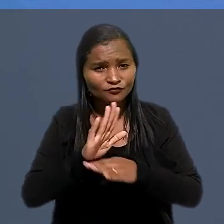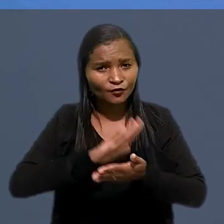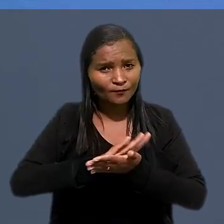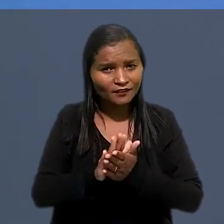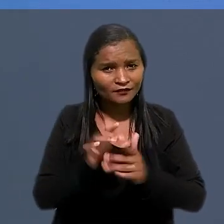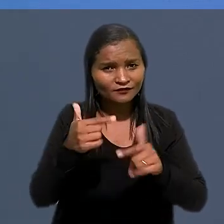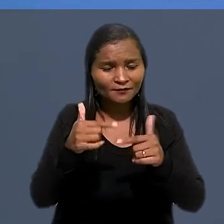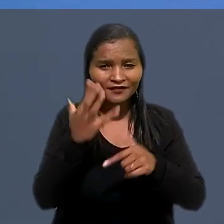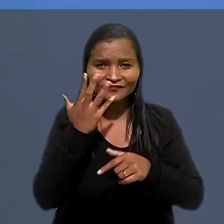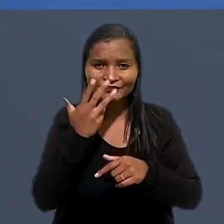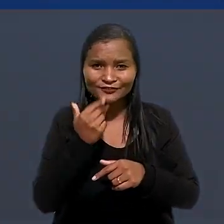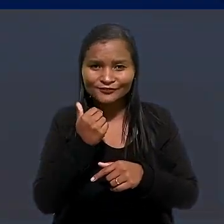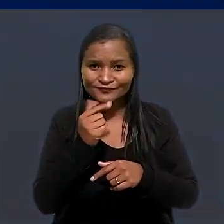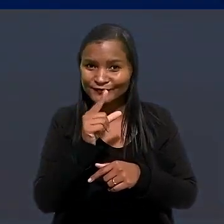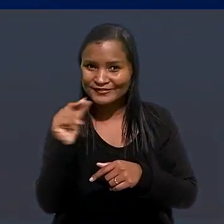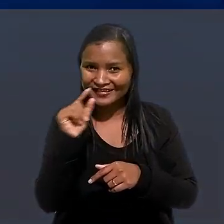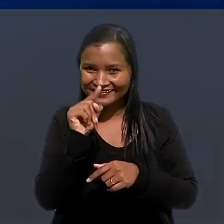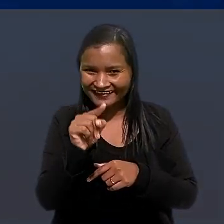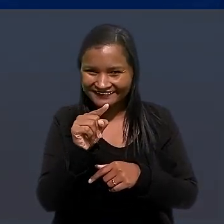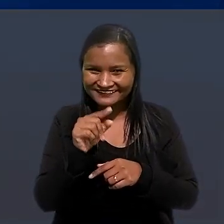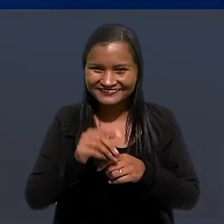a pouco, não saia daí.